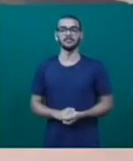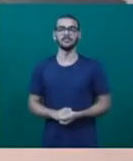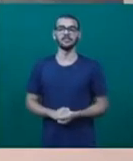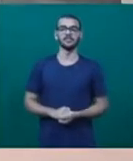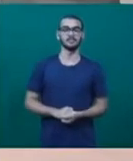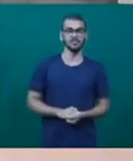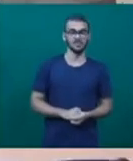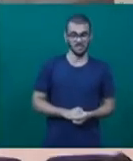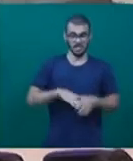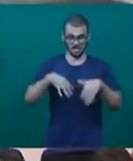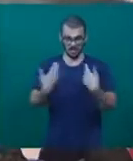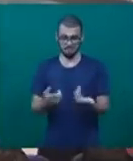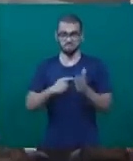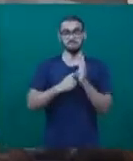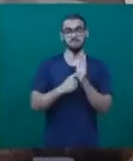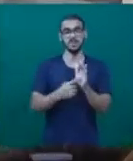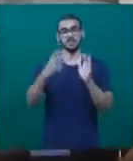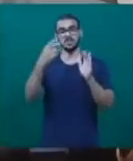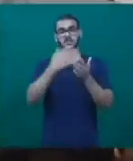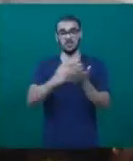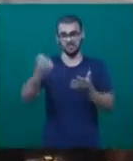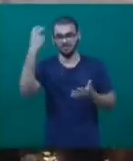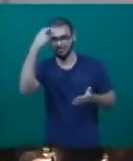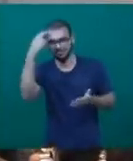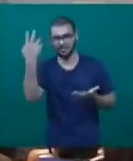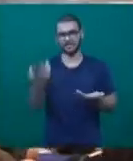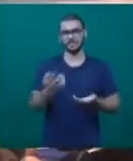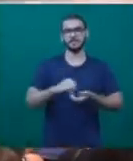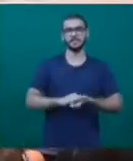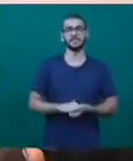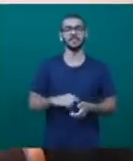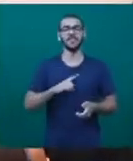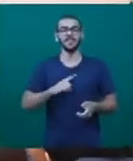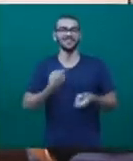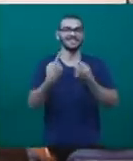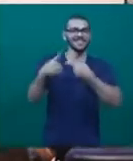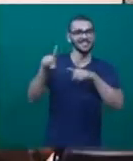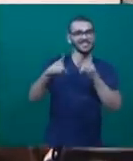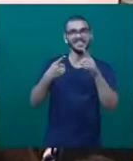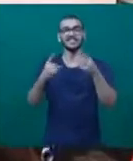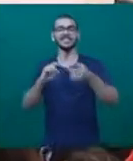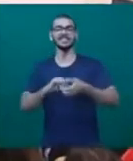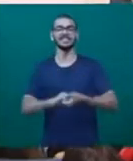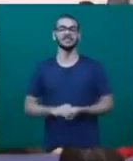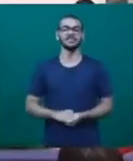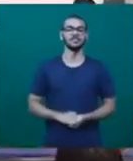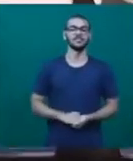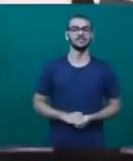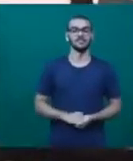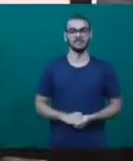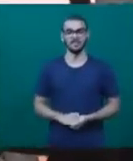A solenidade começou com apresentações culturais. Teve música,